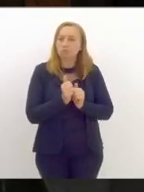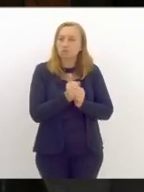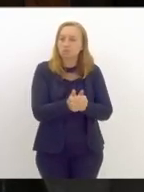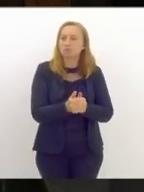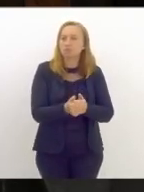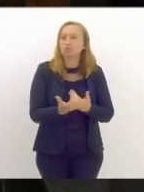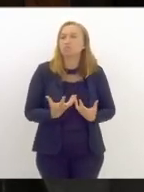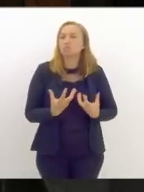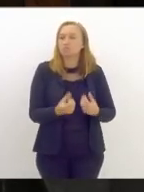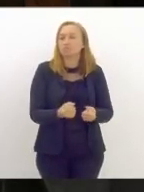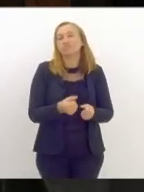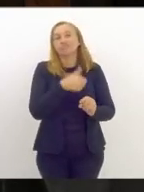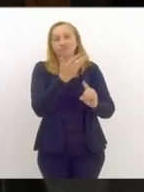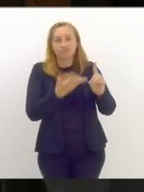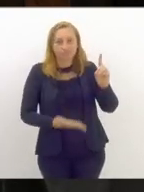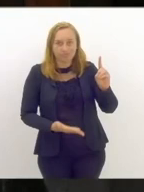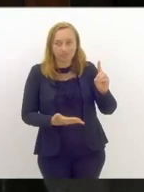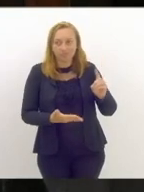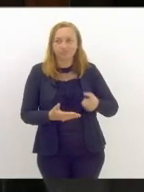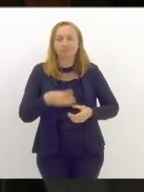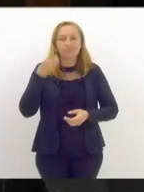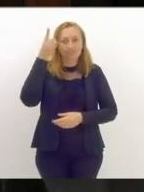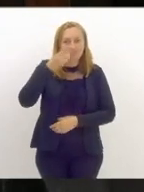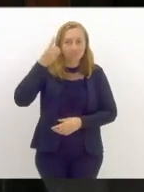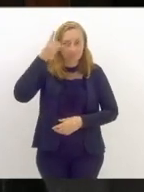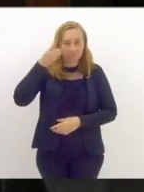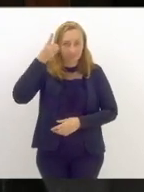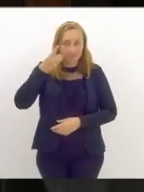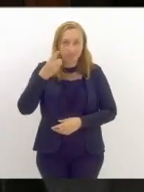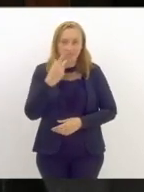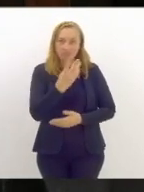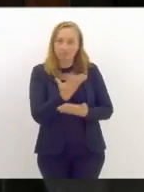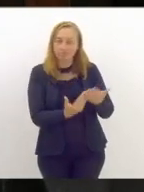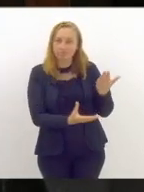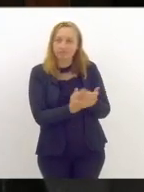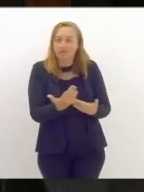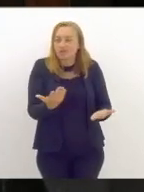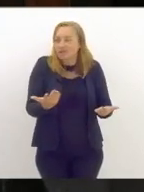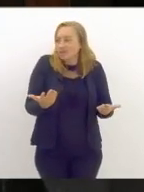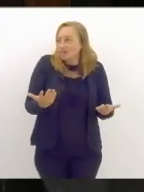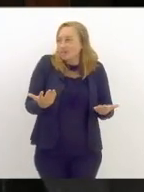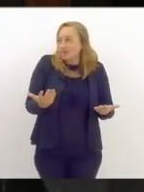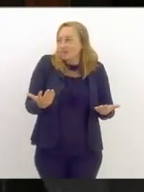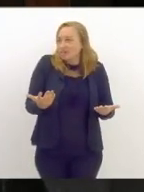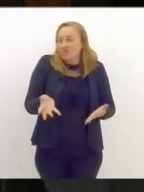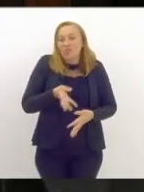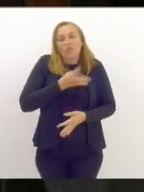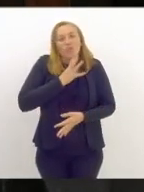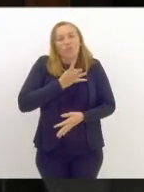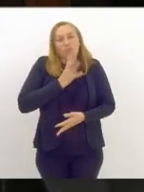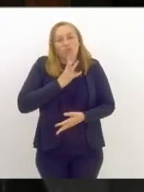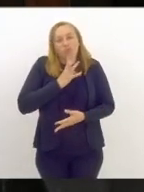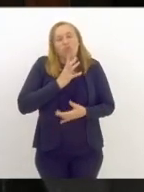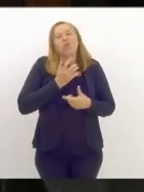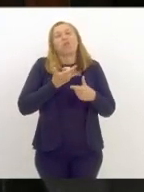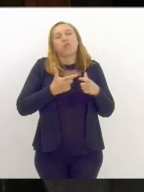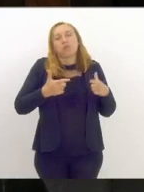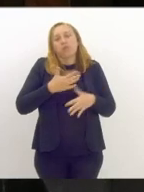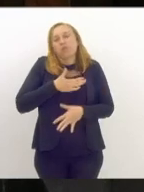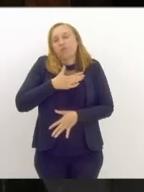receber essa homenagem, deputado, das suas mãos é um reconhecimento muito grande para